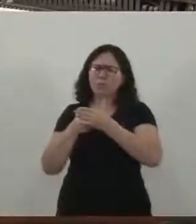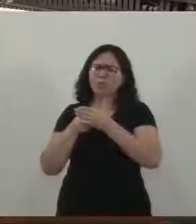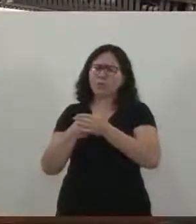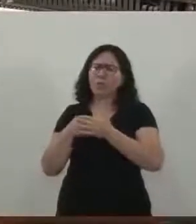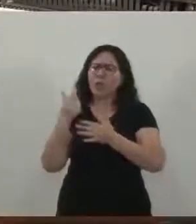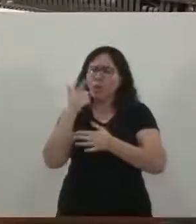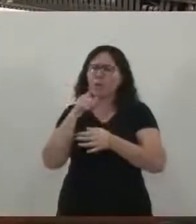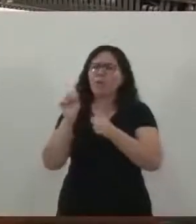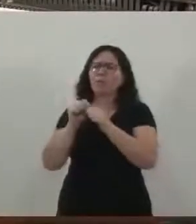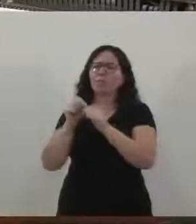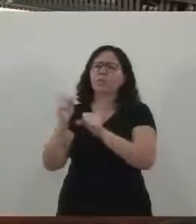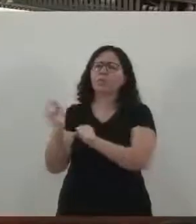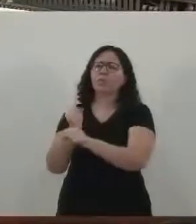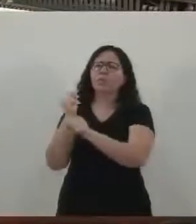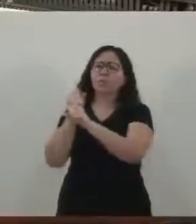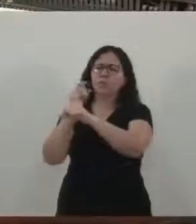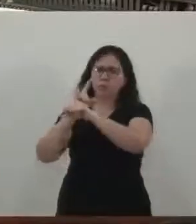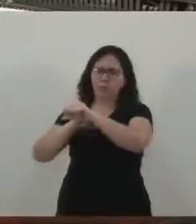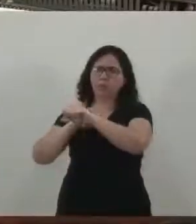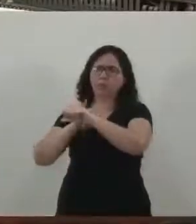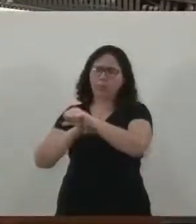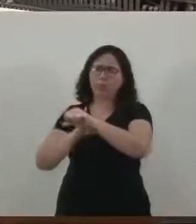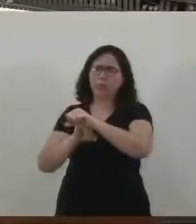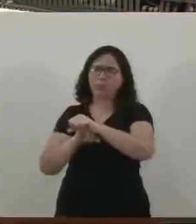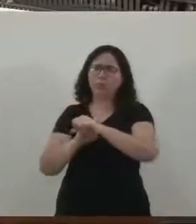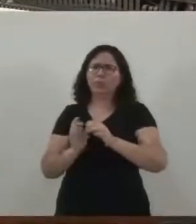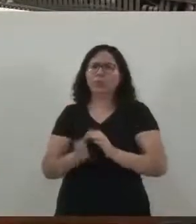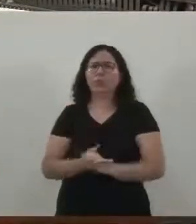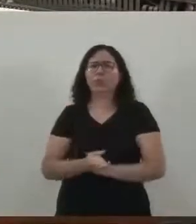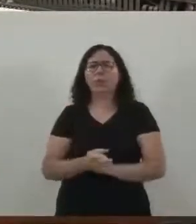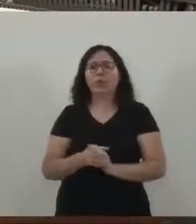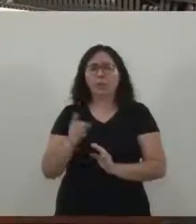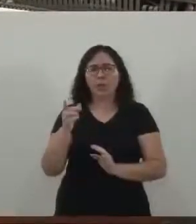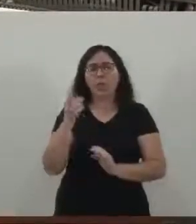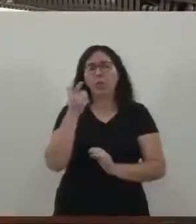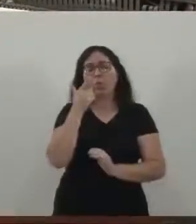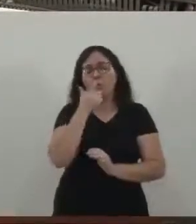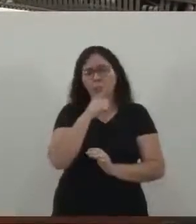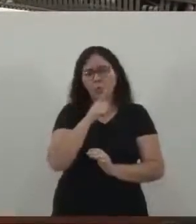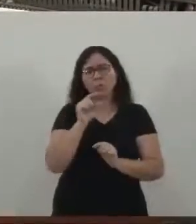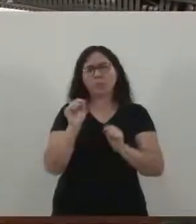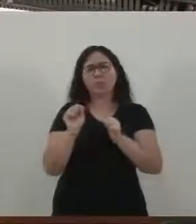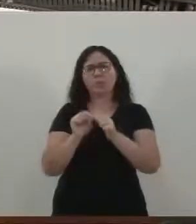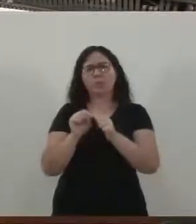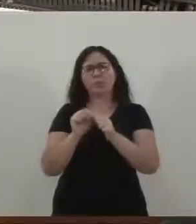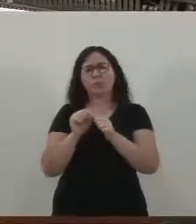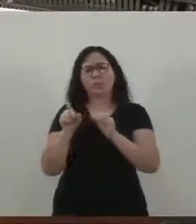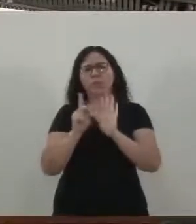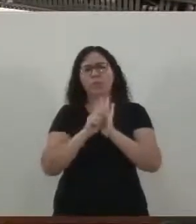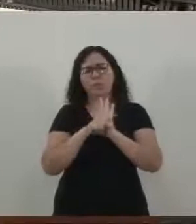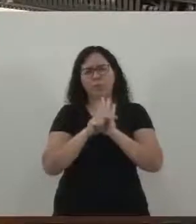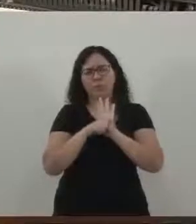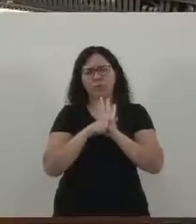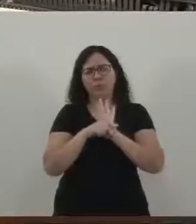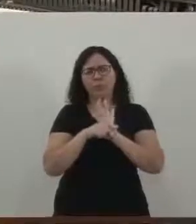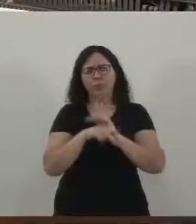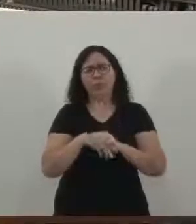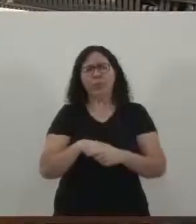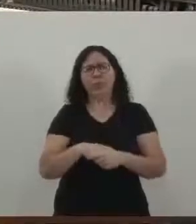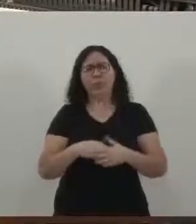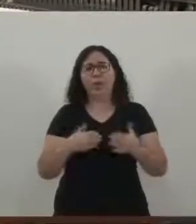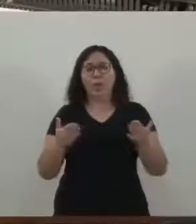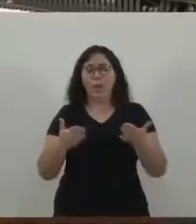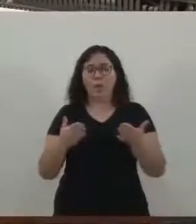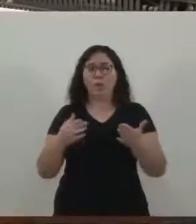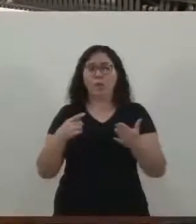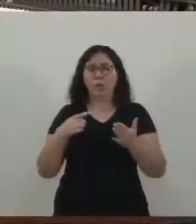Poder Executivo, que é o responsável por fazer esse tipo de obra, para que se conclua esse projeto. E agora, inclusive, com a